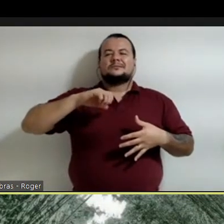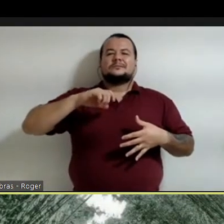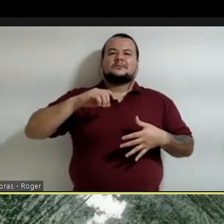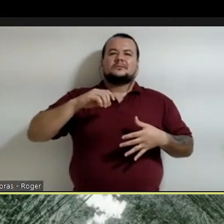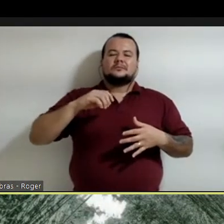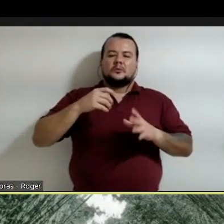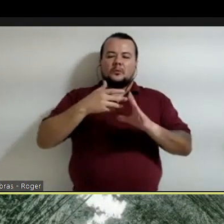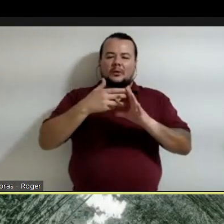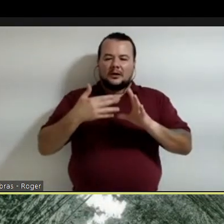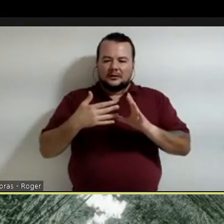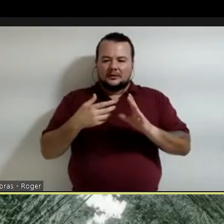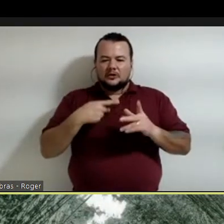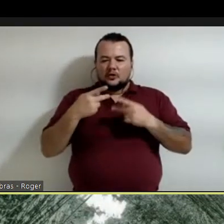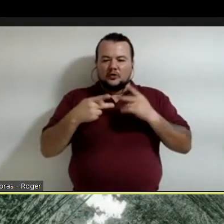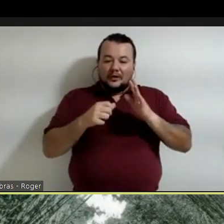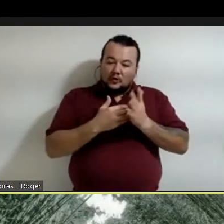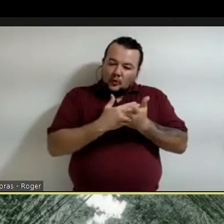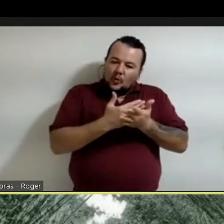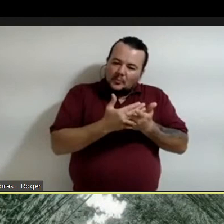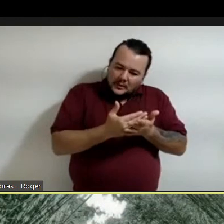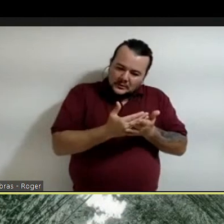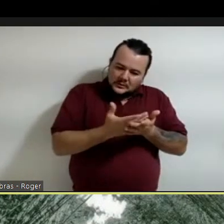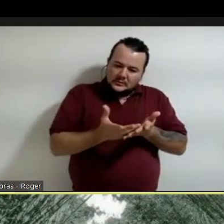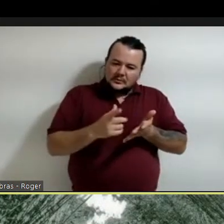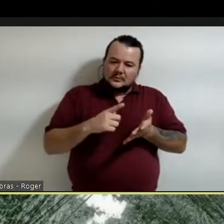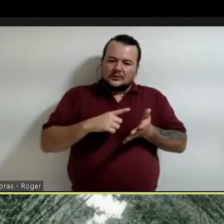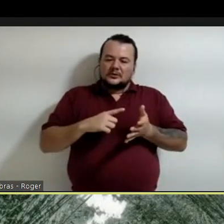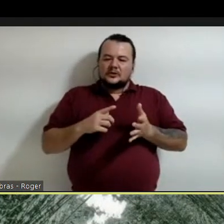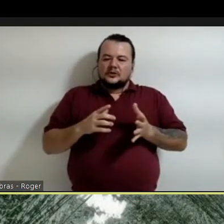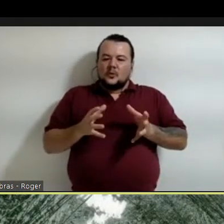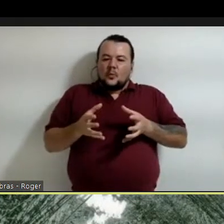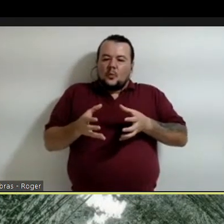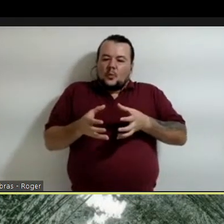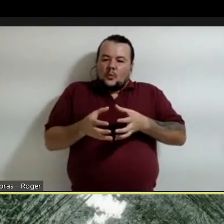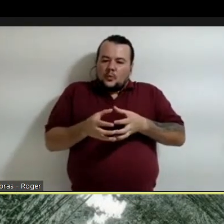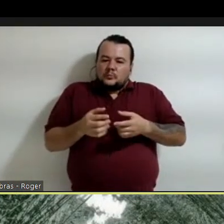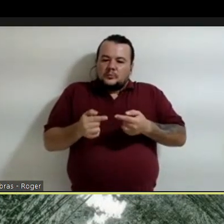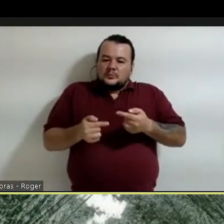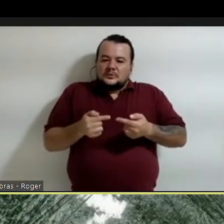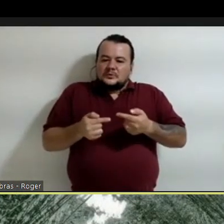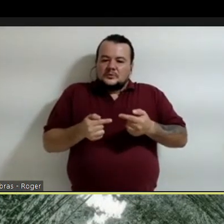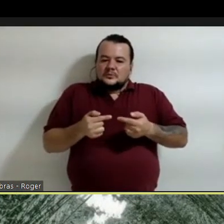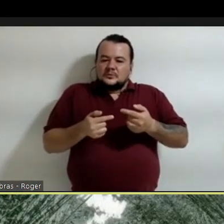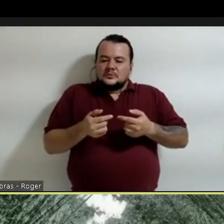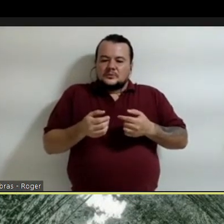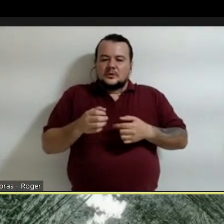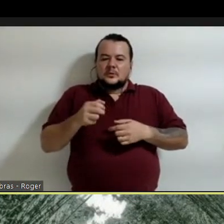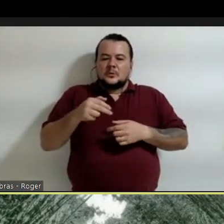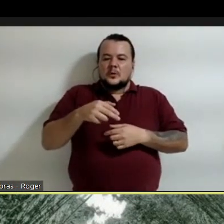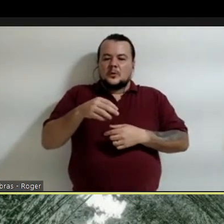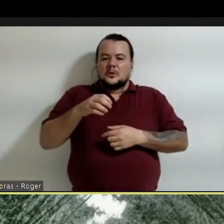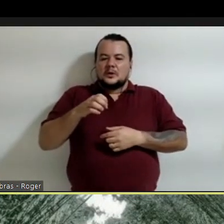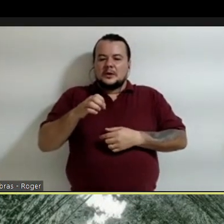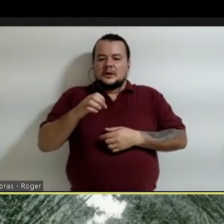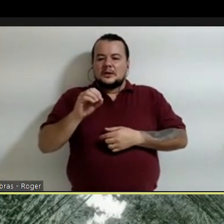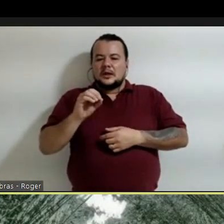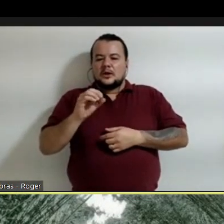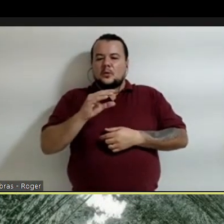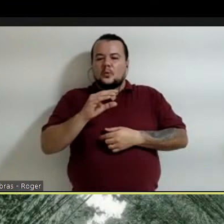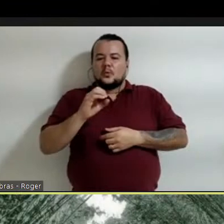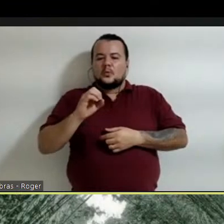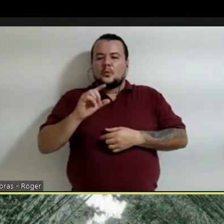uma certa concentração, uma discussão no que se chamava neocolonial. Mas não